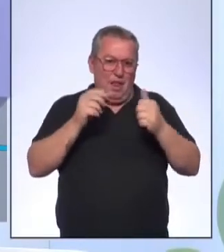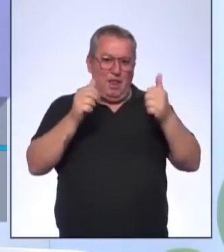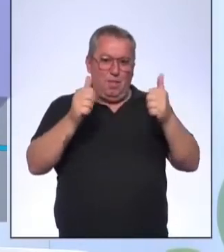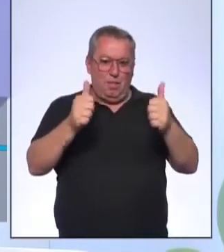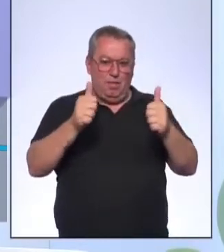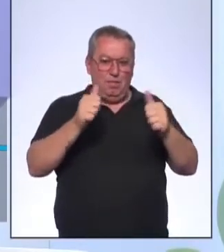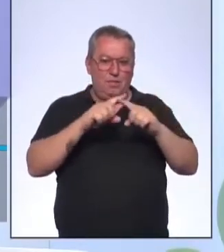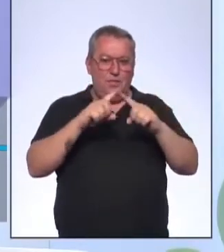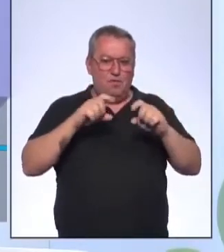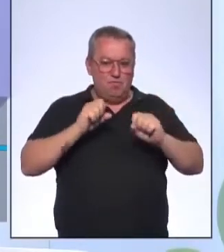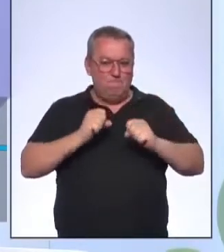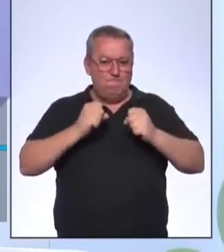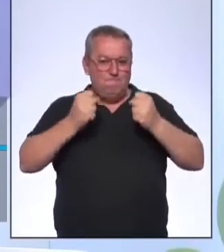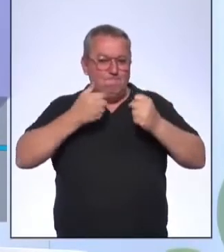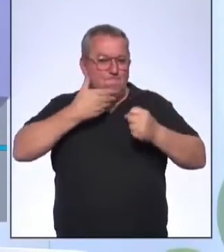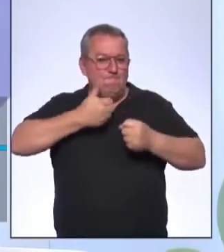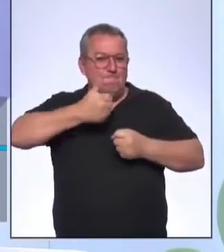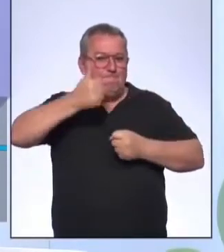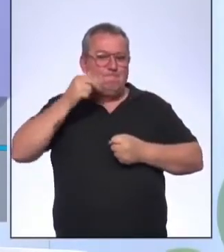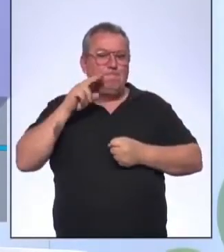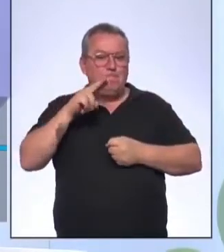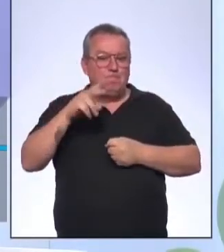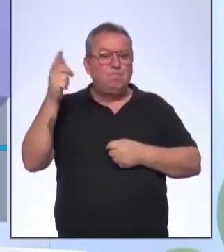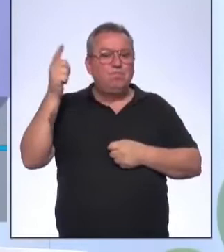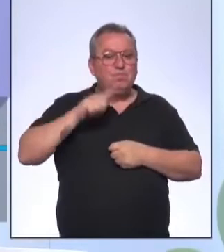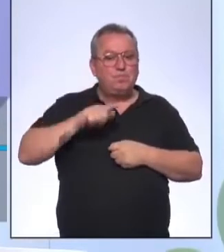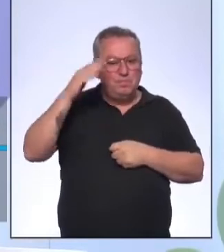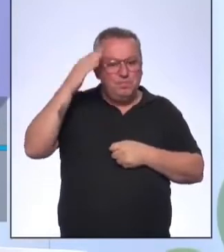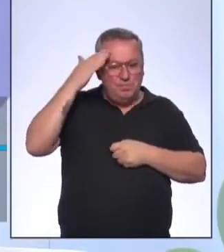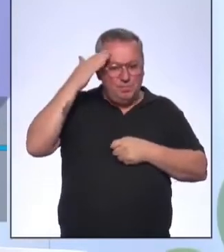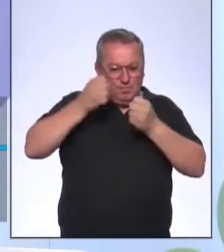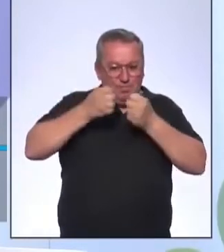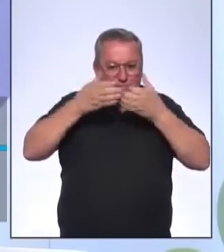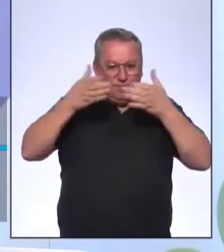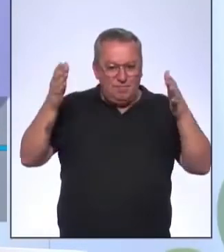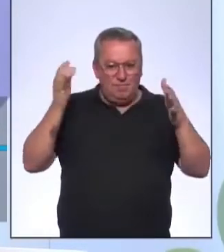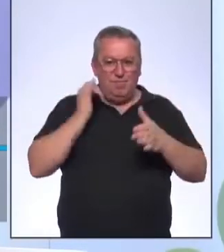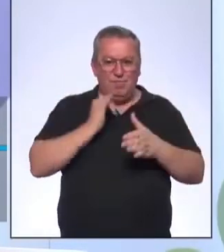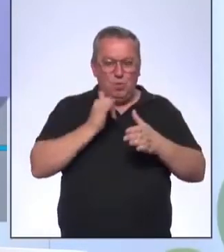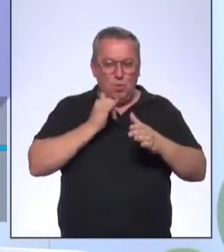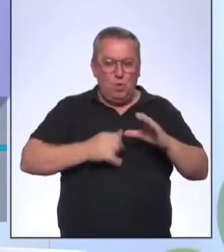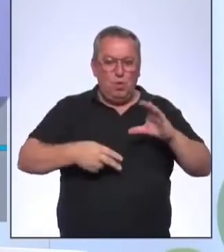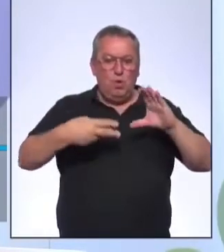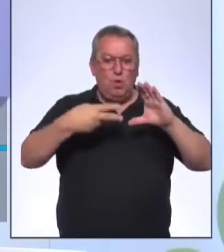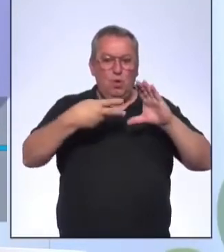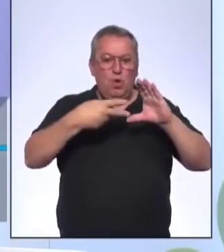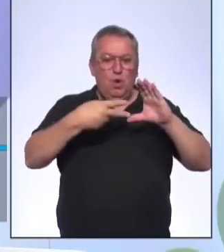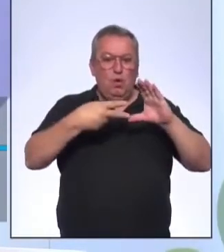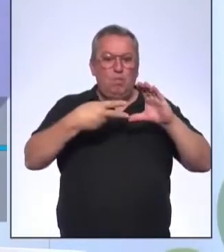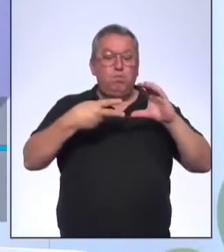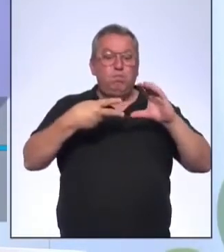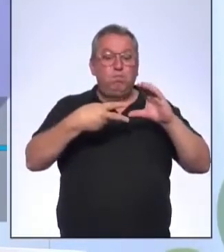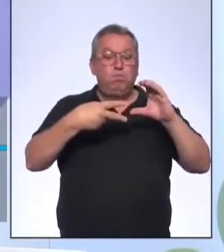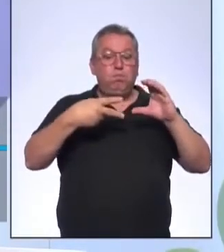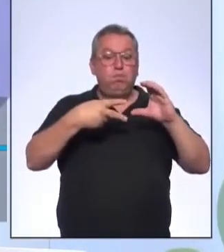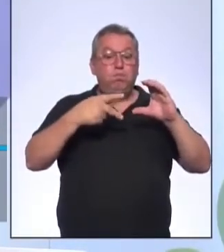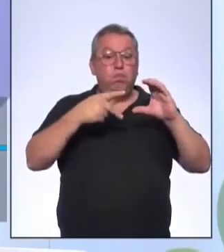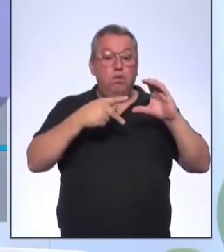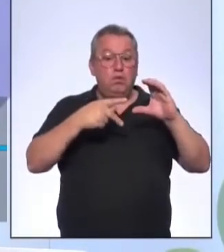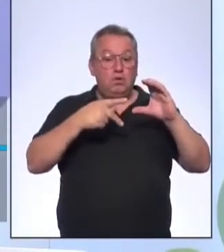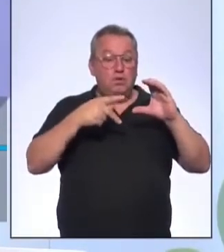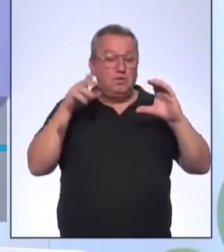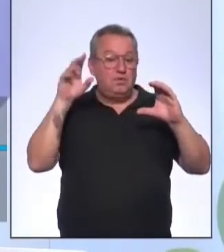não é a gente coloca lá em alguns extremos tem alguns aplicativos específicos onde as pessoas colocam a